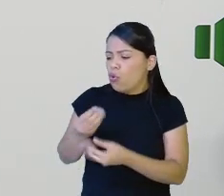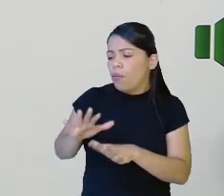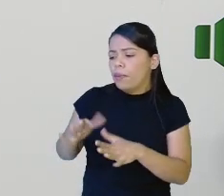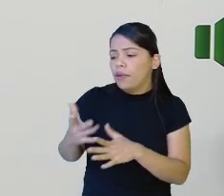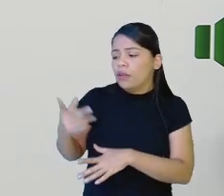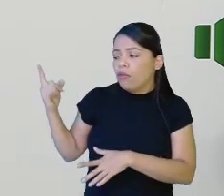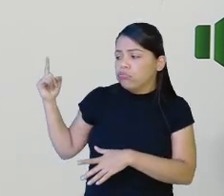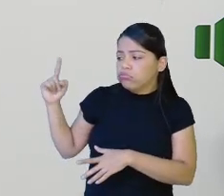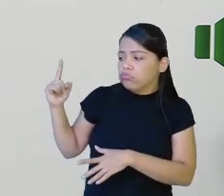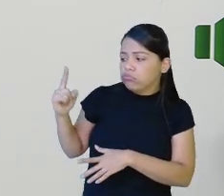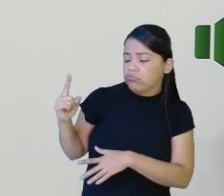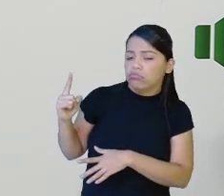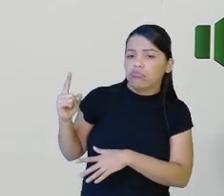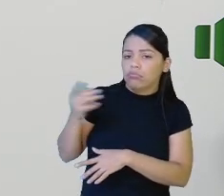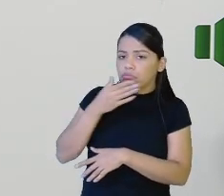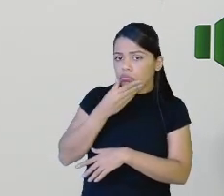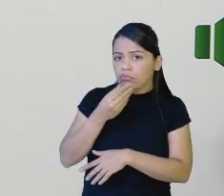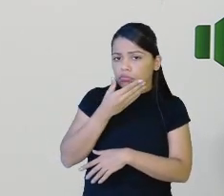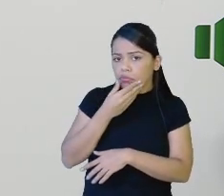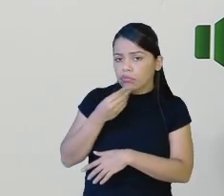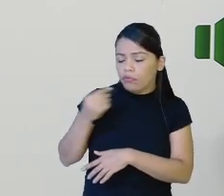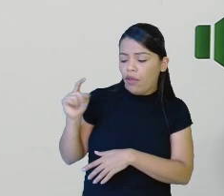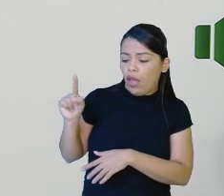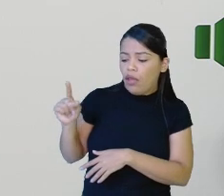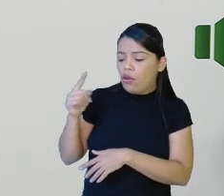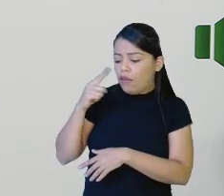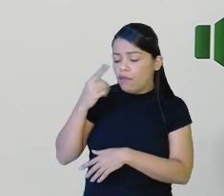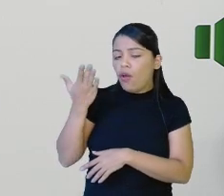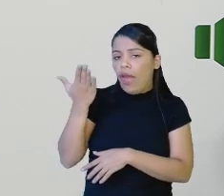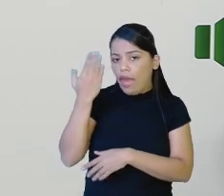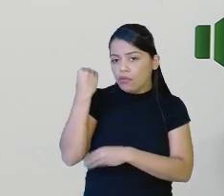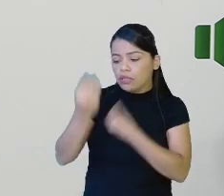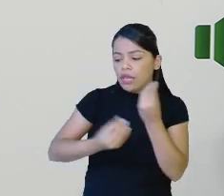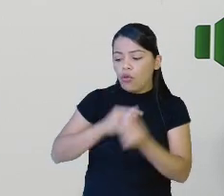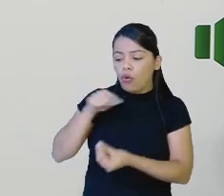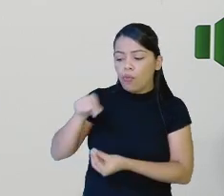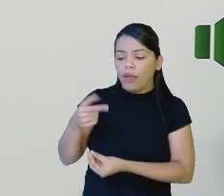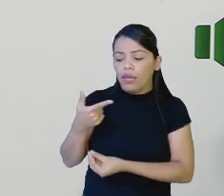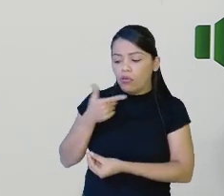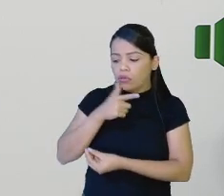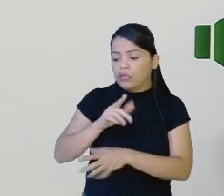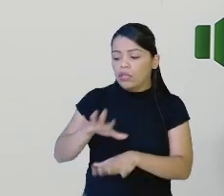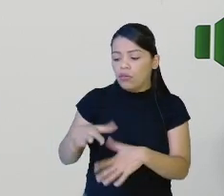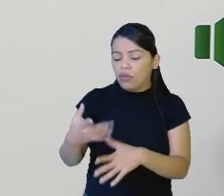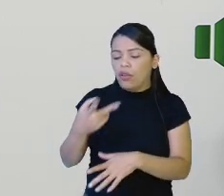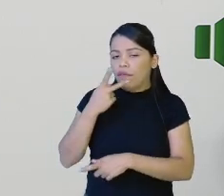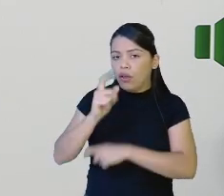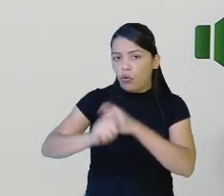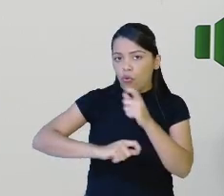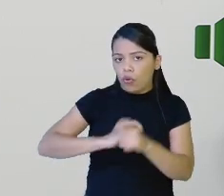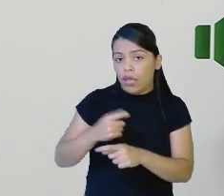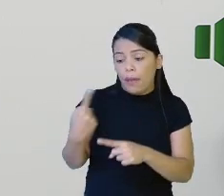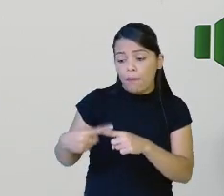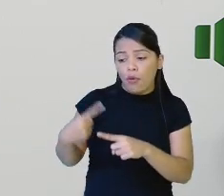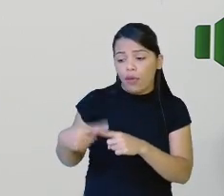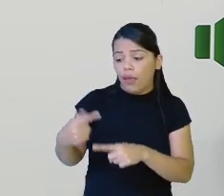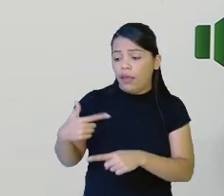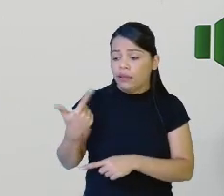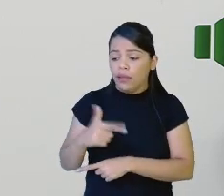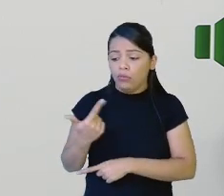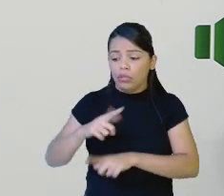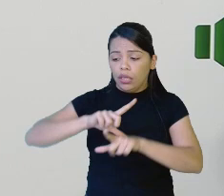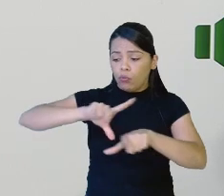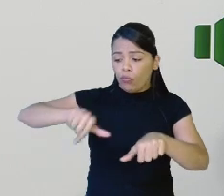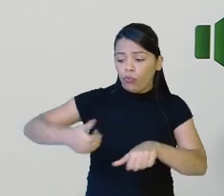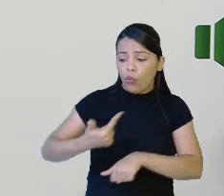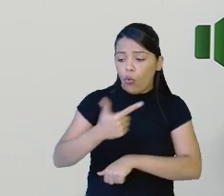velha. E ele disse, eu sei porque ele conseguiu. Aí todos ficaram assim, por que? Nos diga. E ele disse o seguinte, porque não tinha ninguém